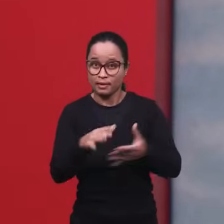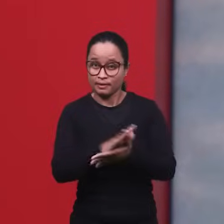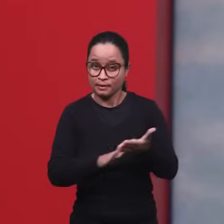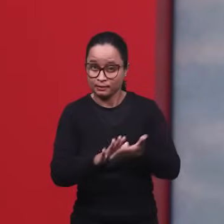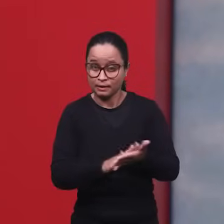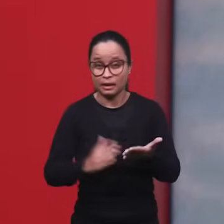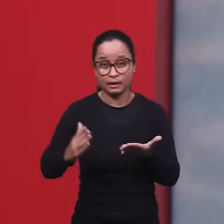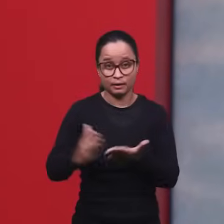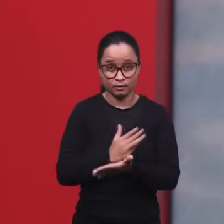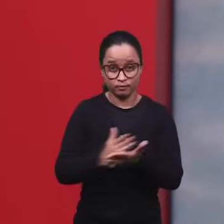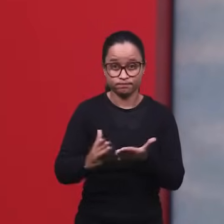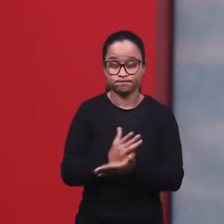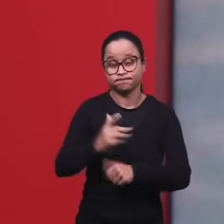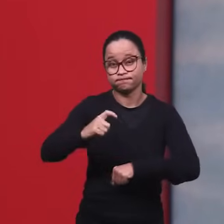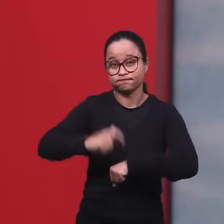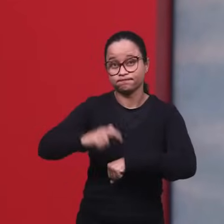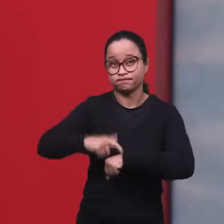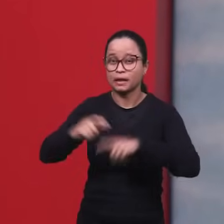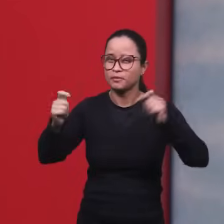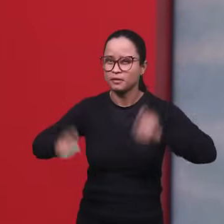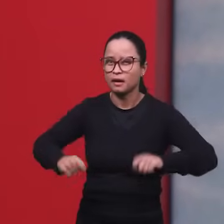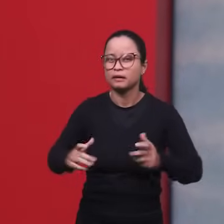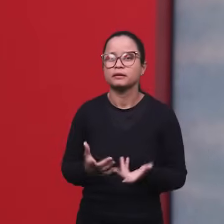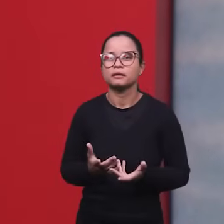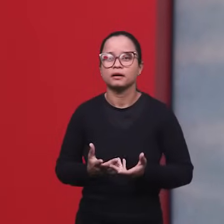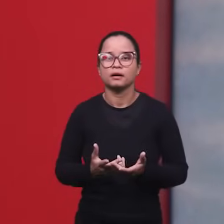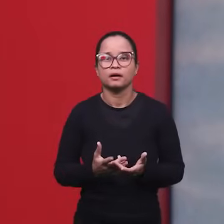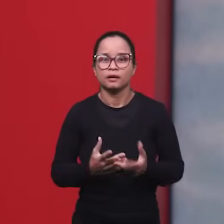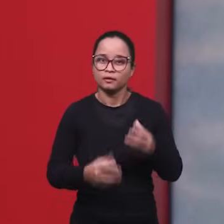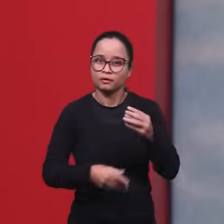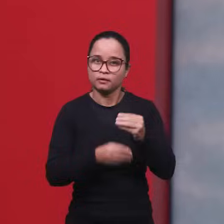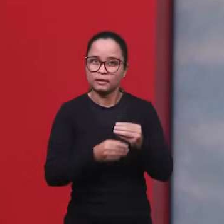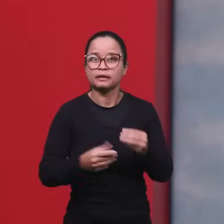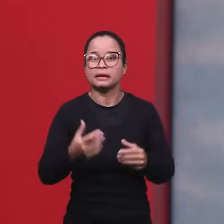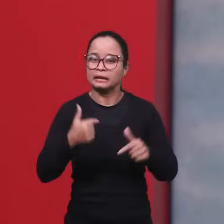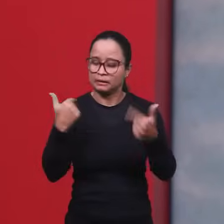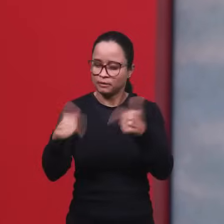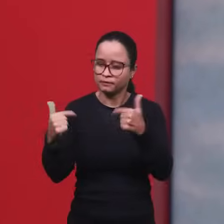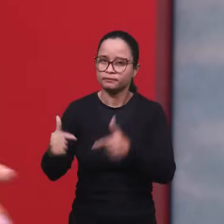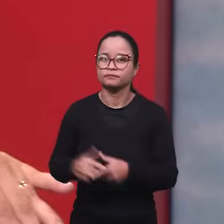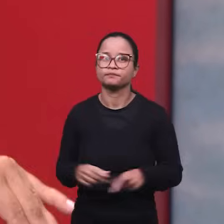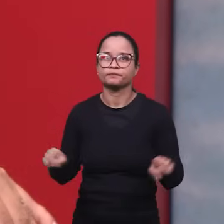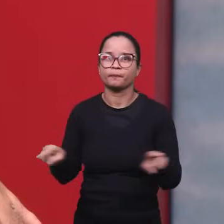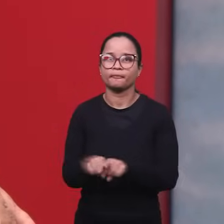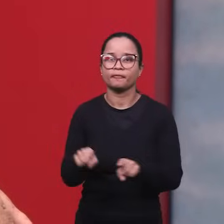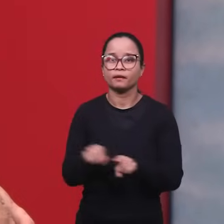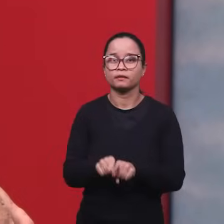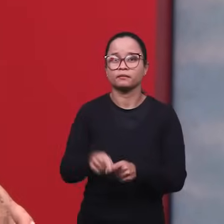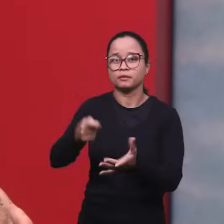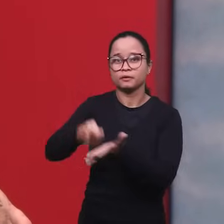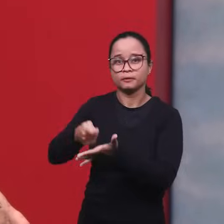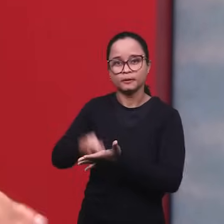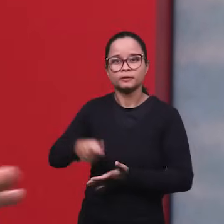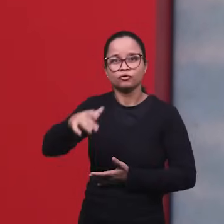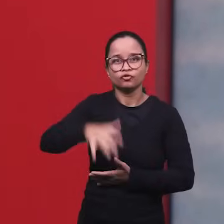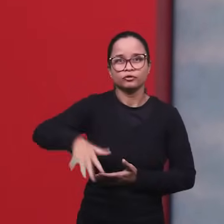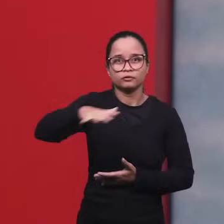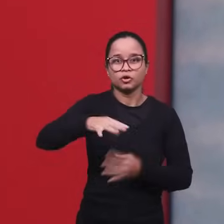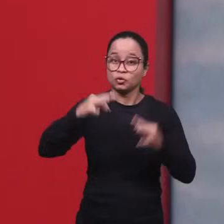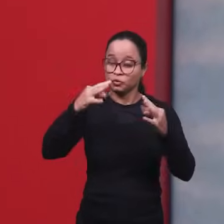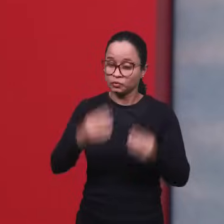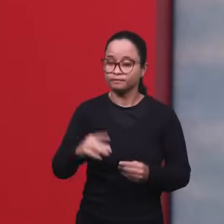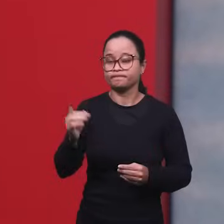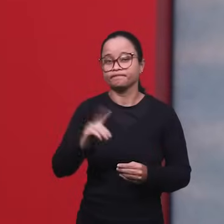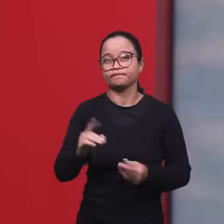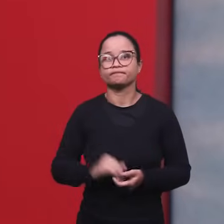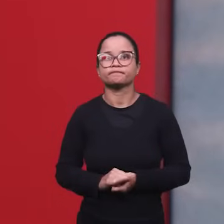porque em alguns regimes é possível contribuir lá como servidor, trabalhar e fazer contribuição para o regime geral. Não são